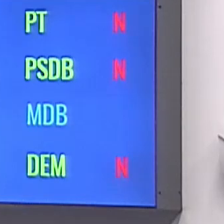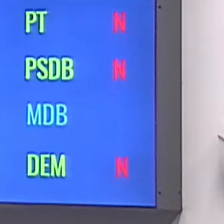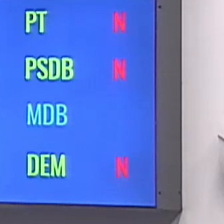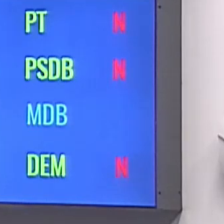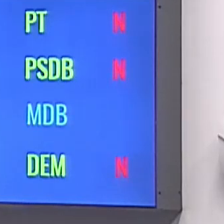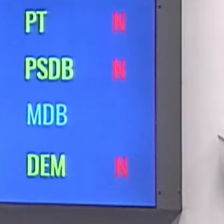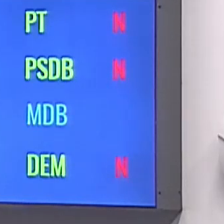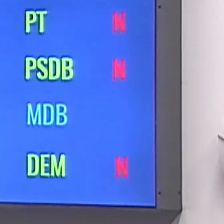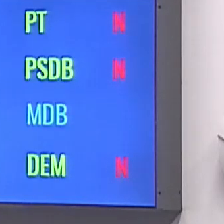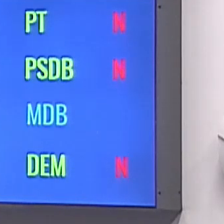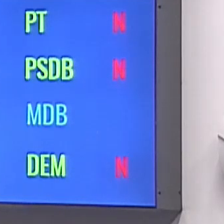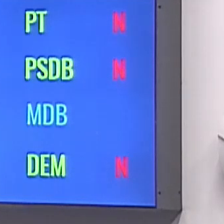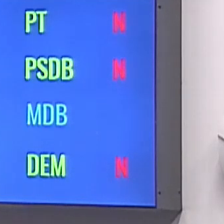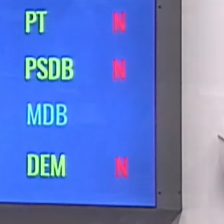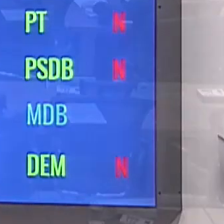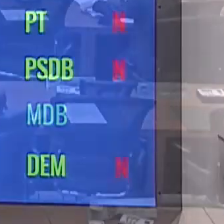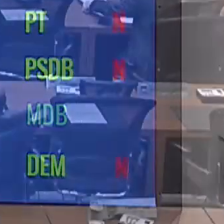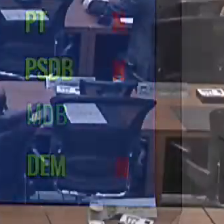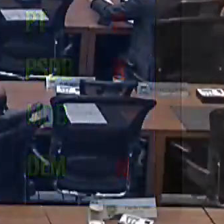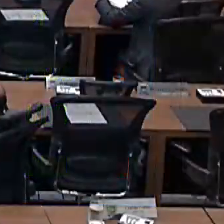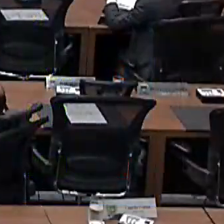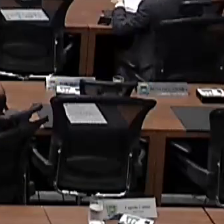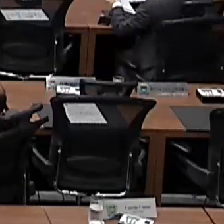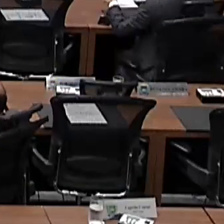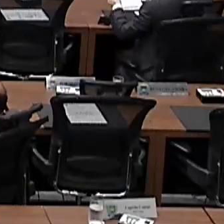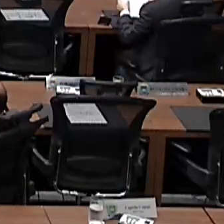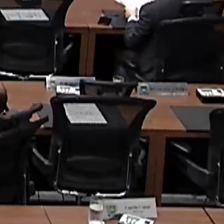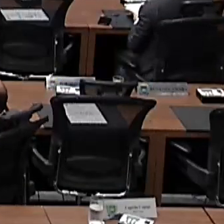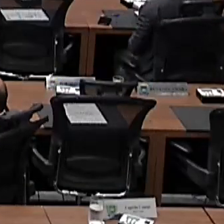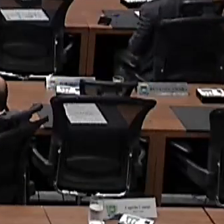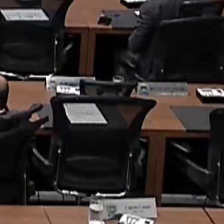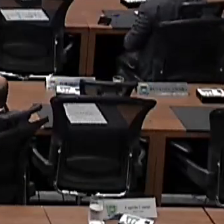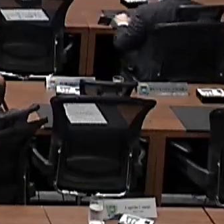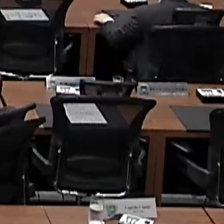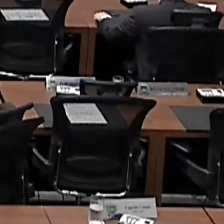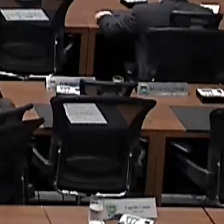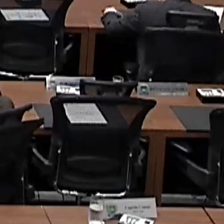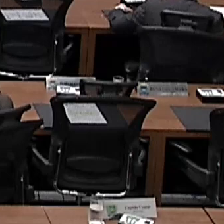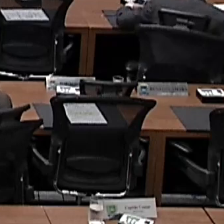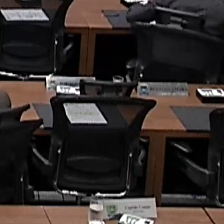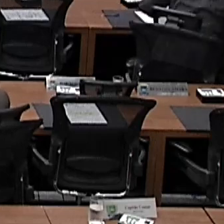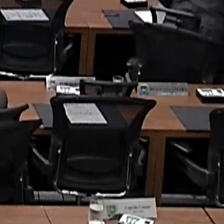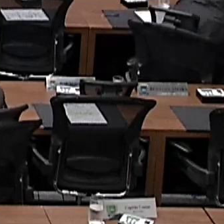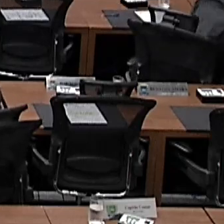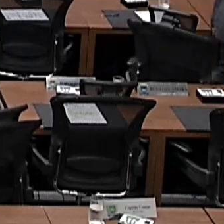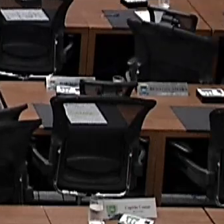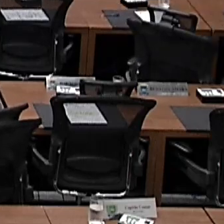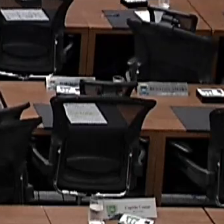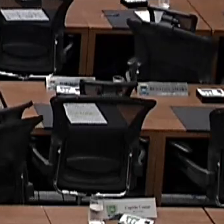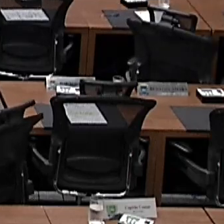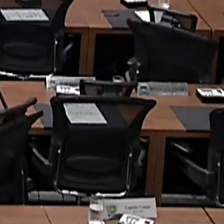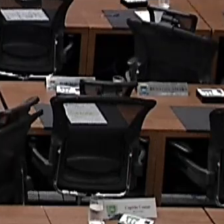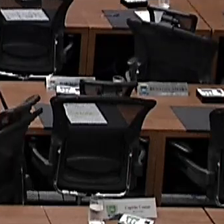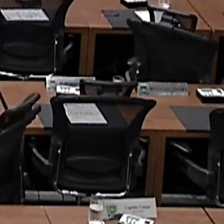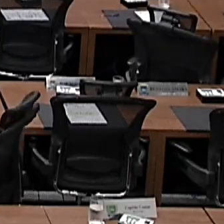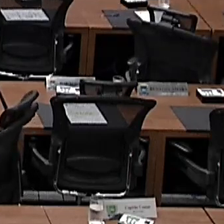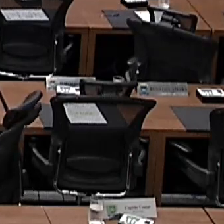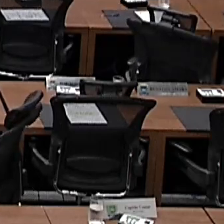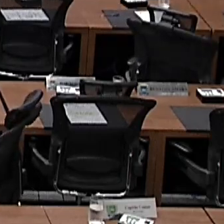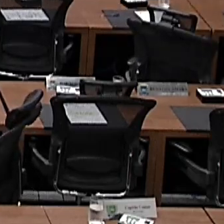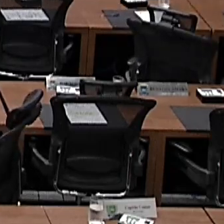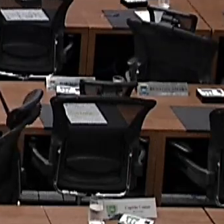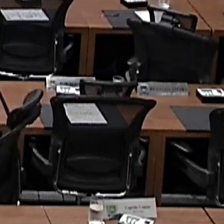Consulto o senhor, segundo secretário, sobre o estado da votação. Senhor presidente, são 2